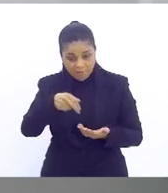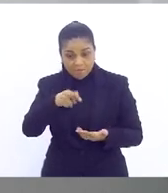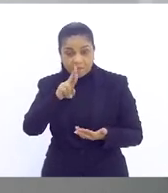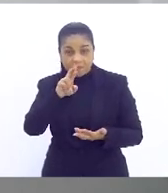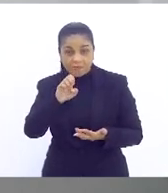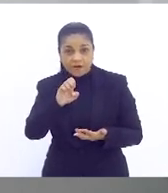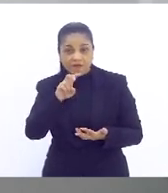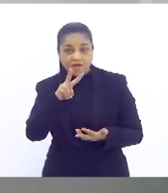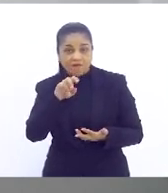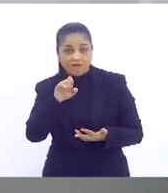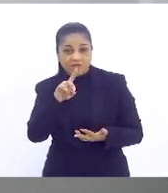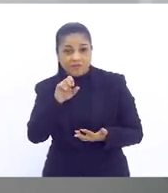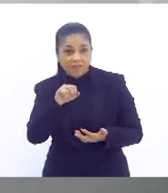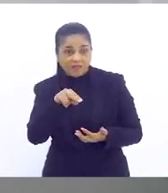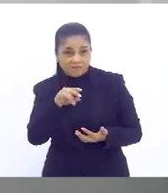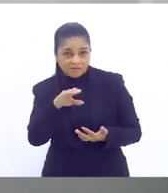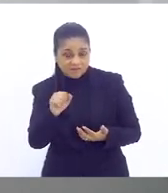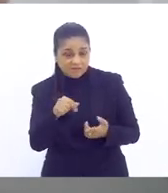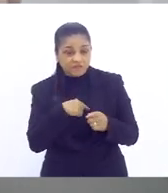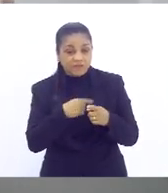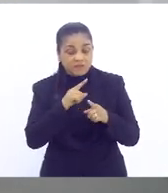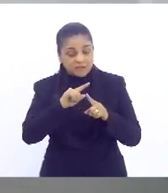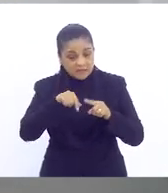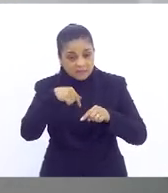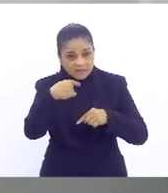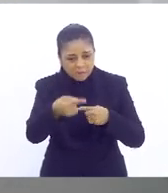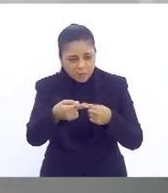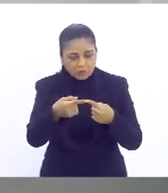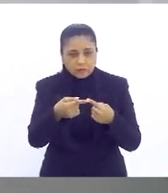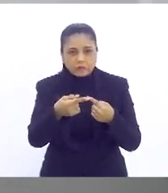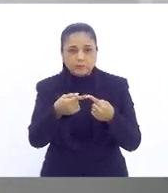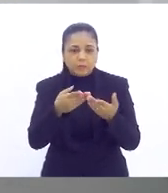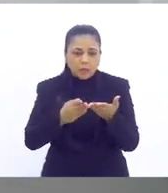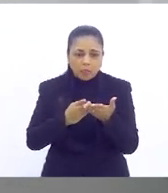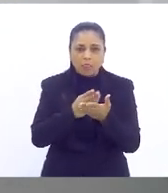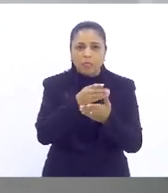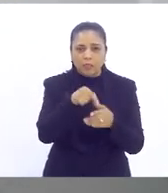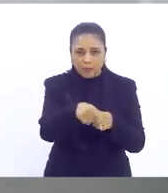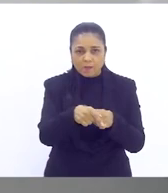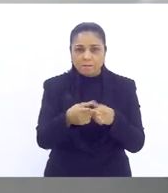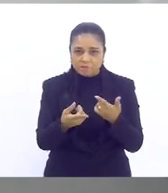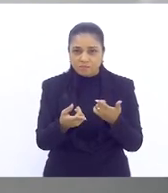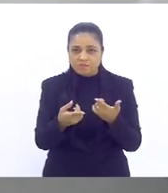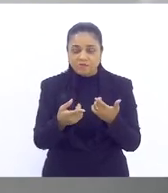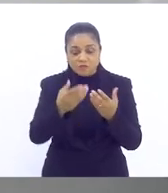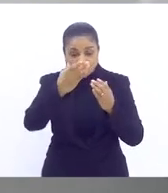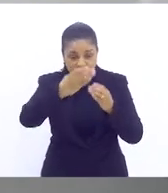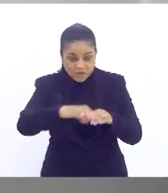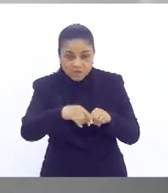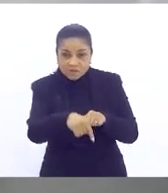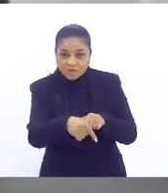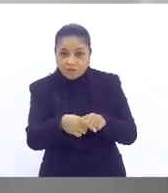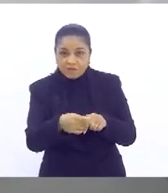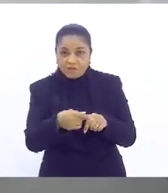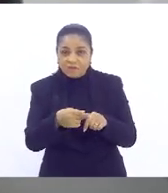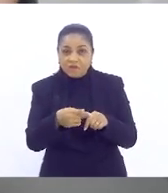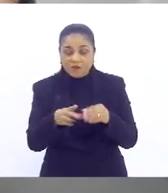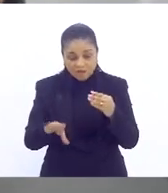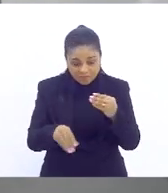a gente vê que quem hoje chegou depois que tá também numa previdência que utiliza uma previdência complementar